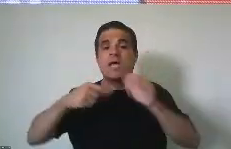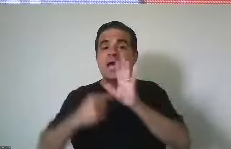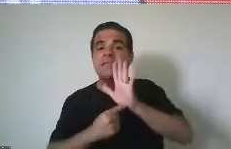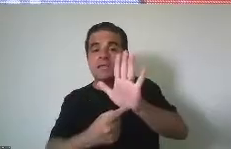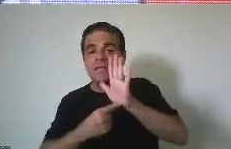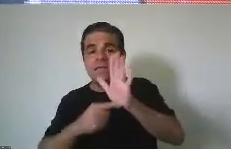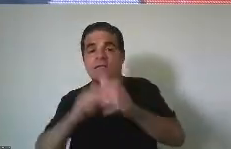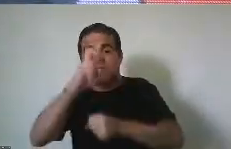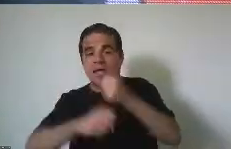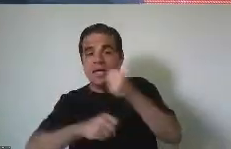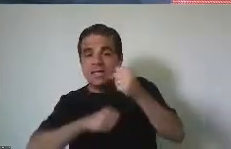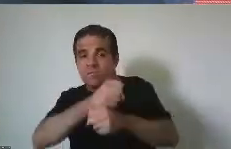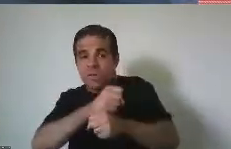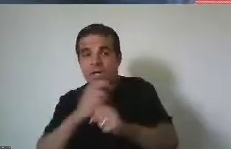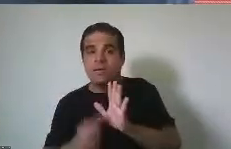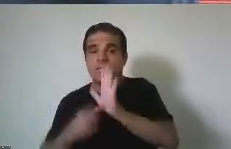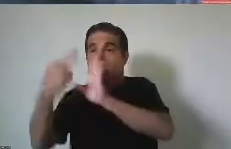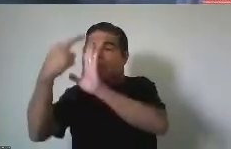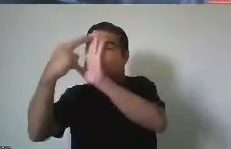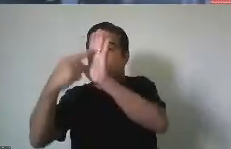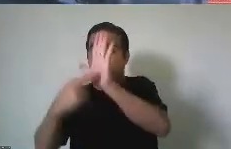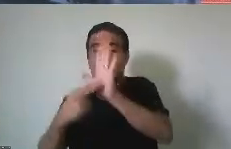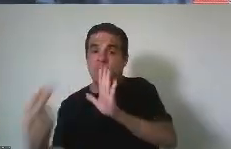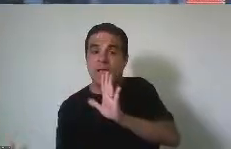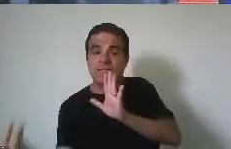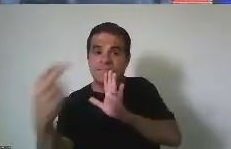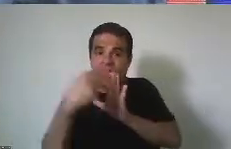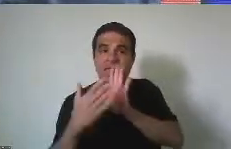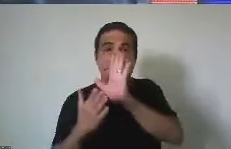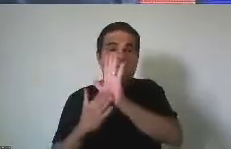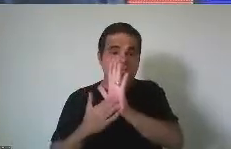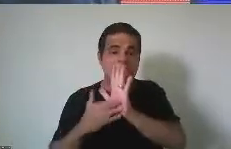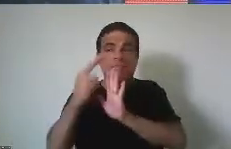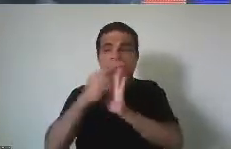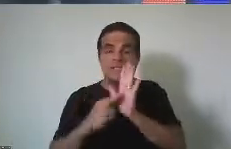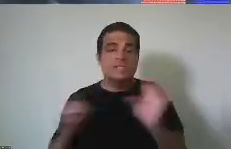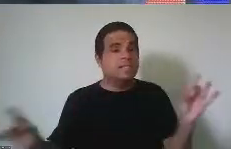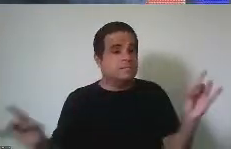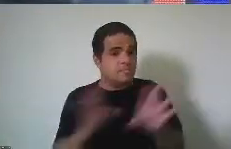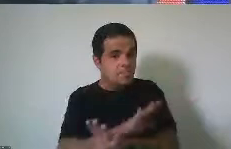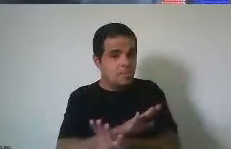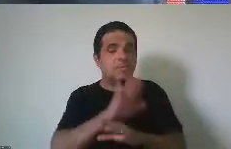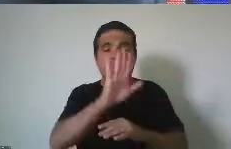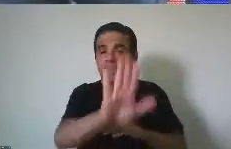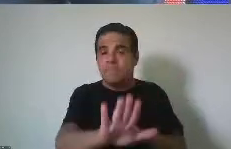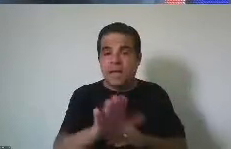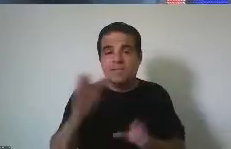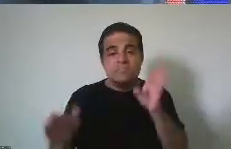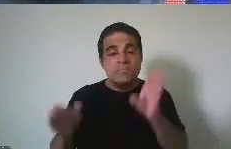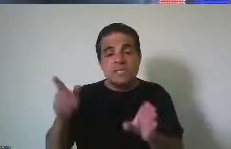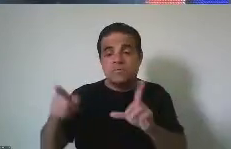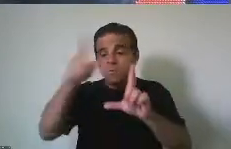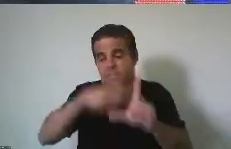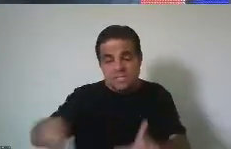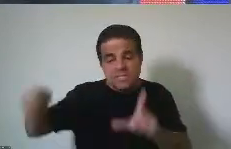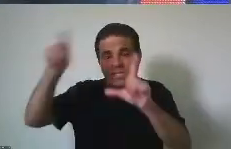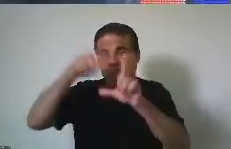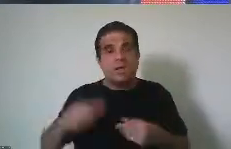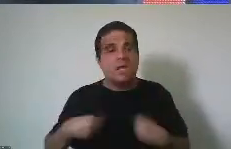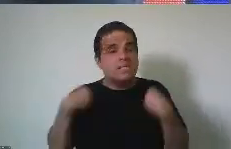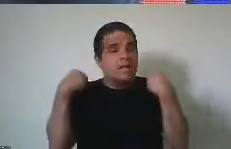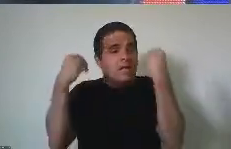cinco anos para o regulador para que ele Estabeleça uma receita definitiva só quem no período entre ciclos ele dá um valor para